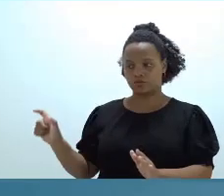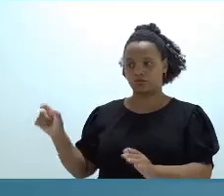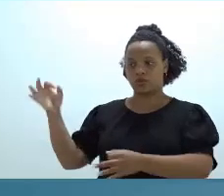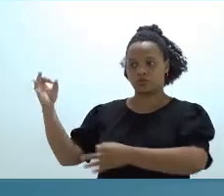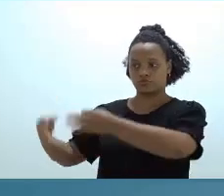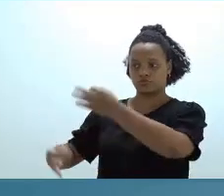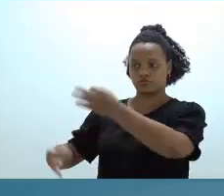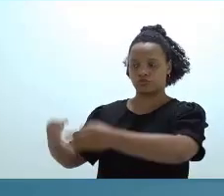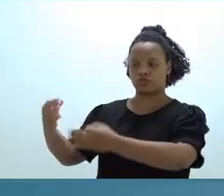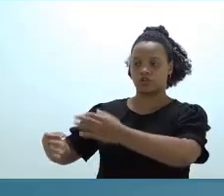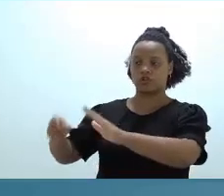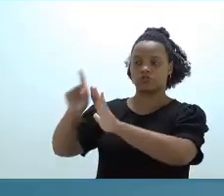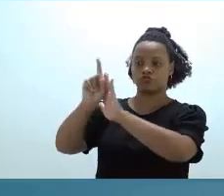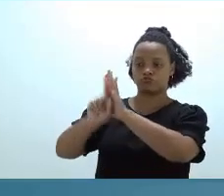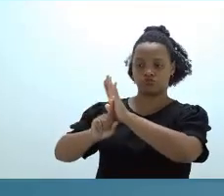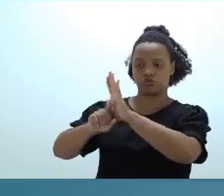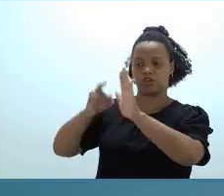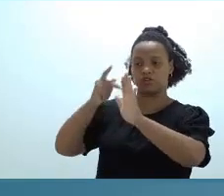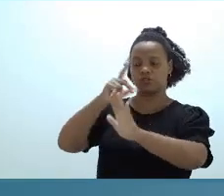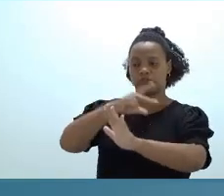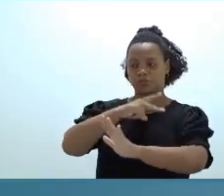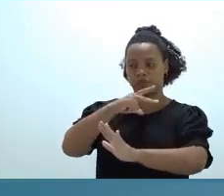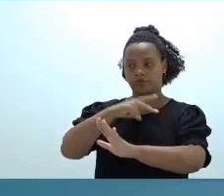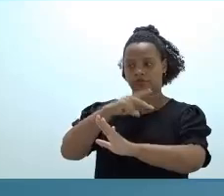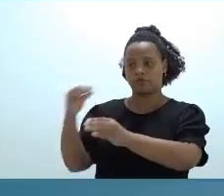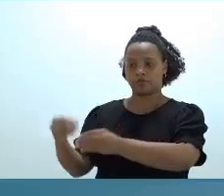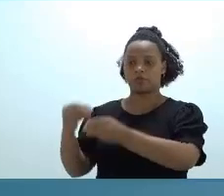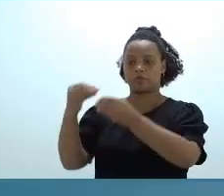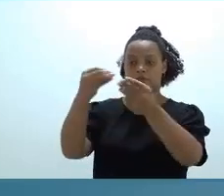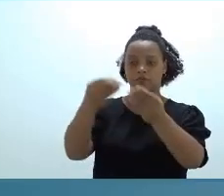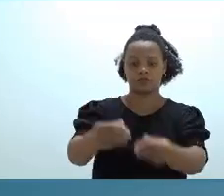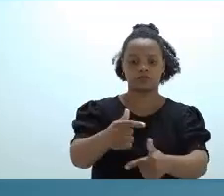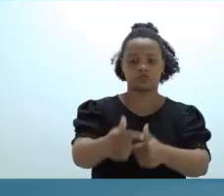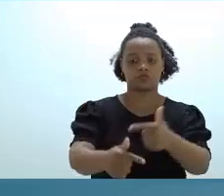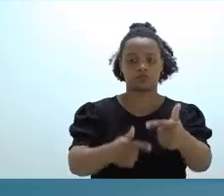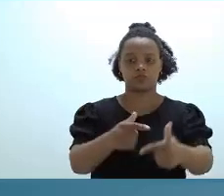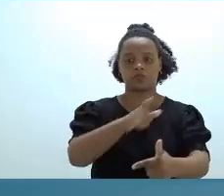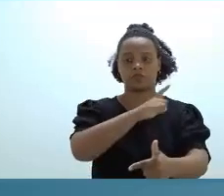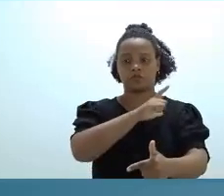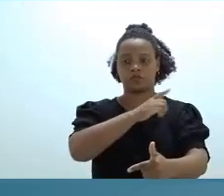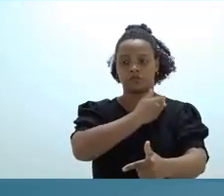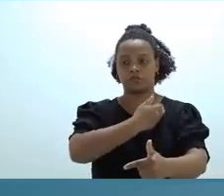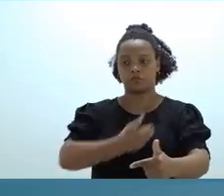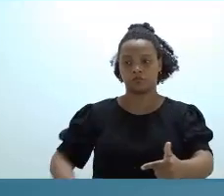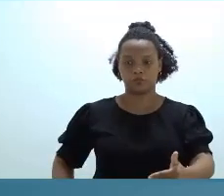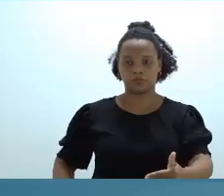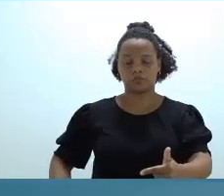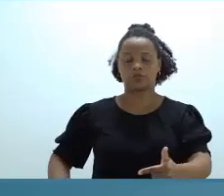prestadora de serviço público de distribuição de energia elétrica por concessão,